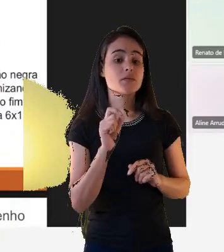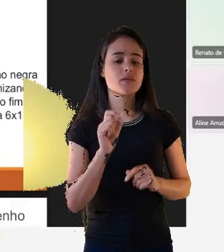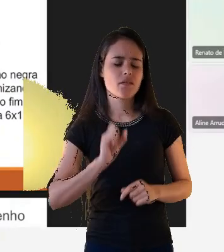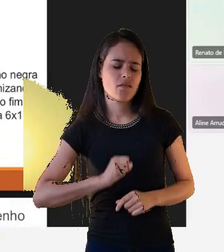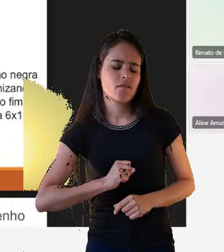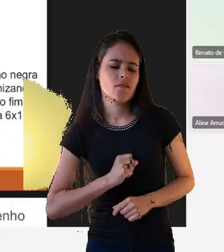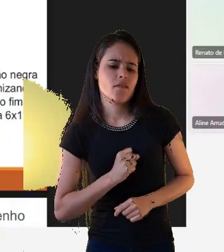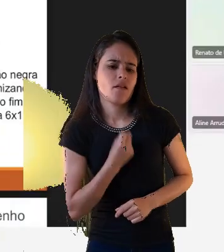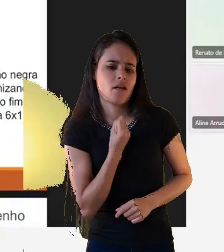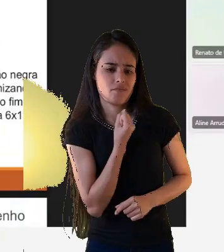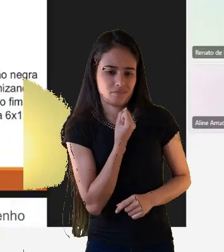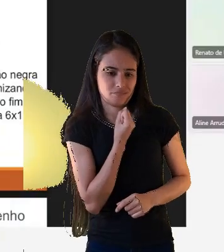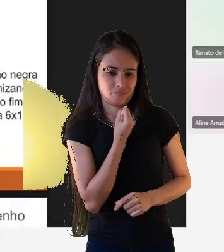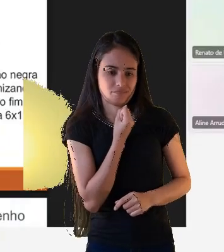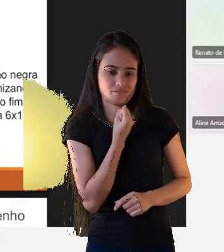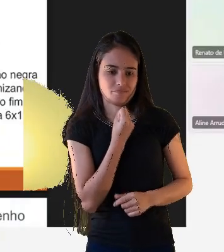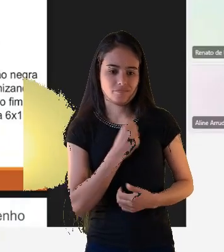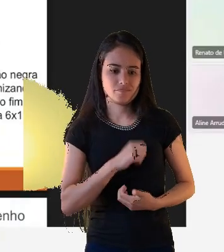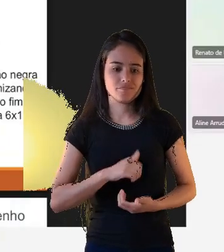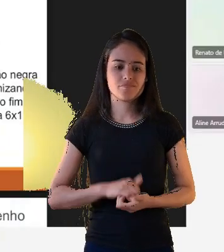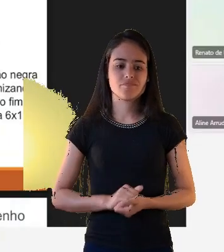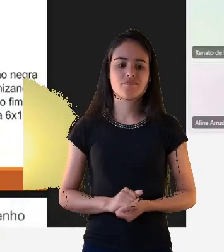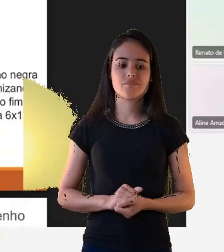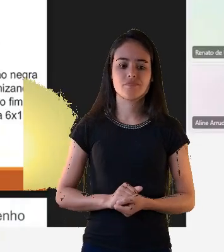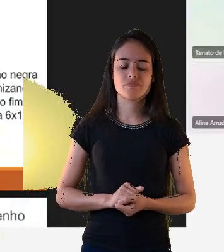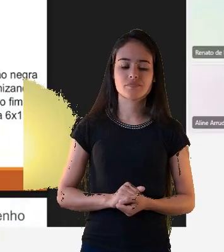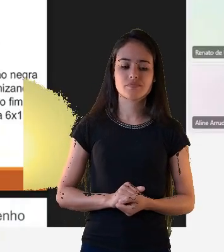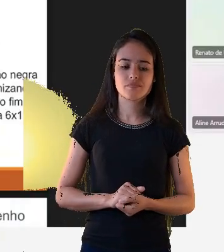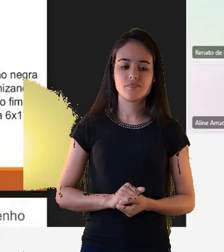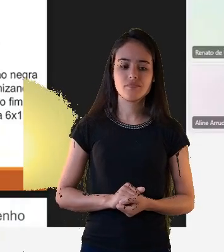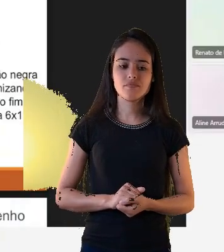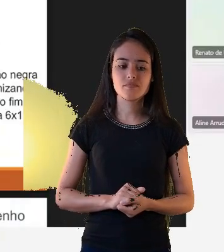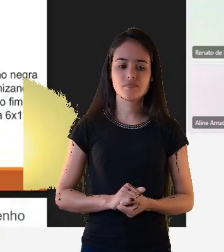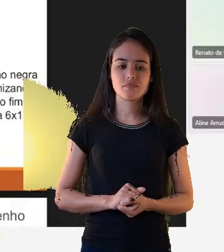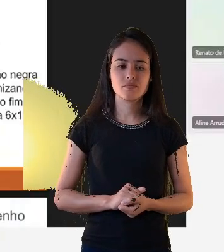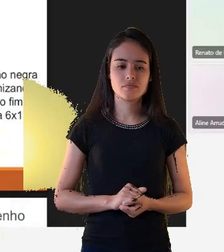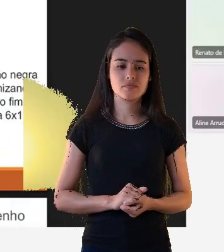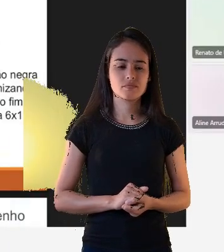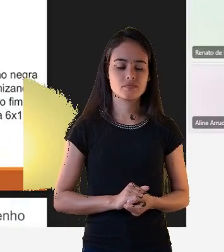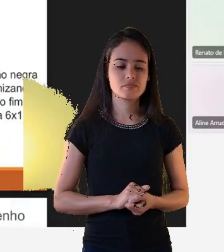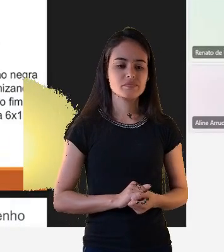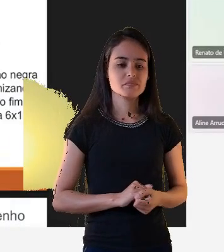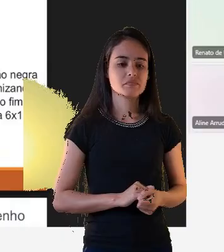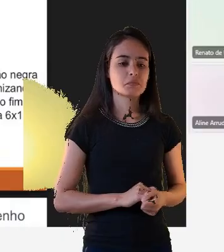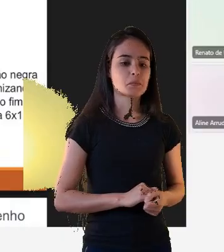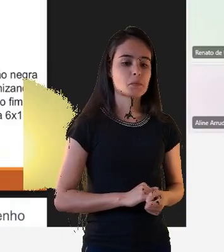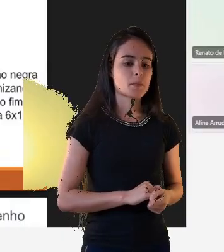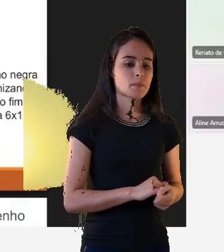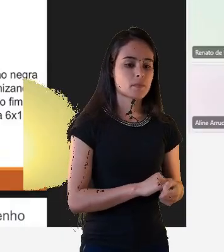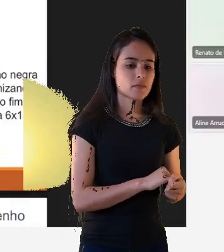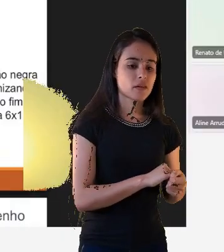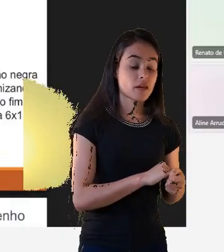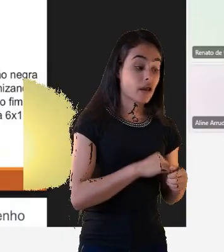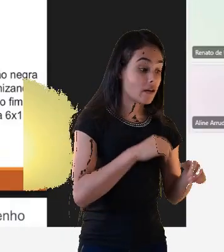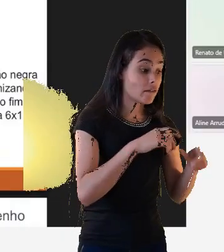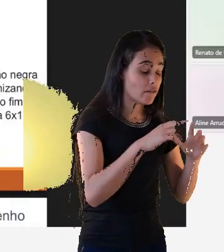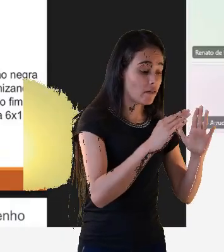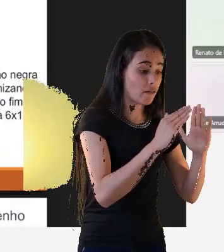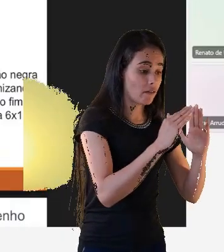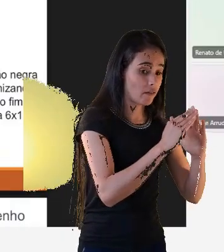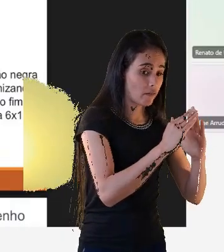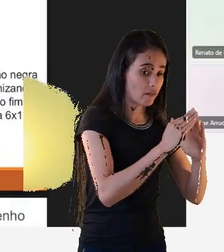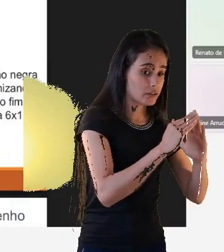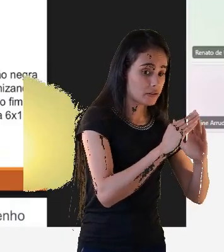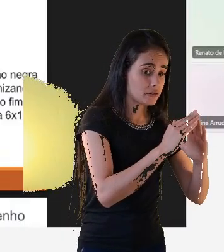ilustrar muito o que é esse ranço colonial, né? Então, a primeira é a Cleonice Gonçalves, né? Que era